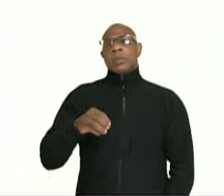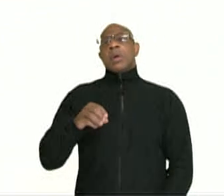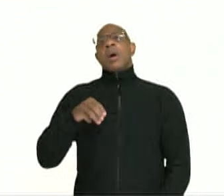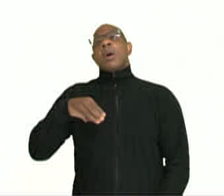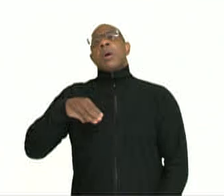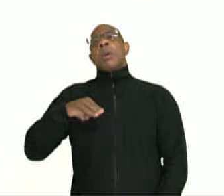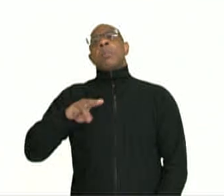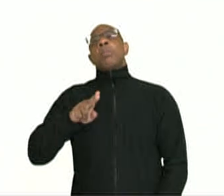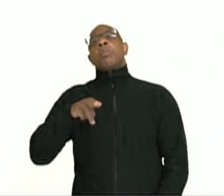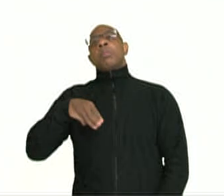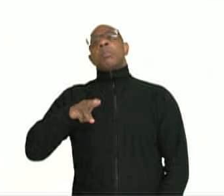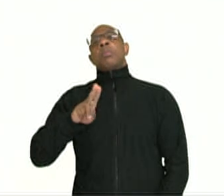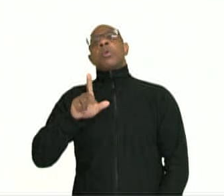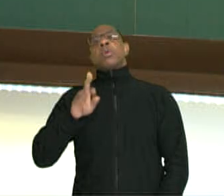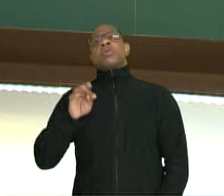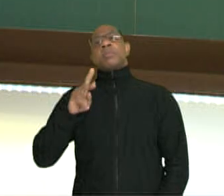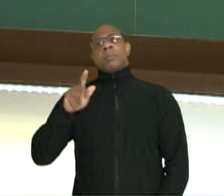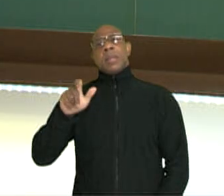aula?